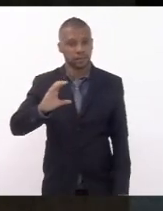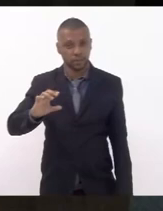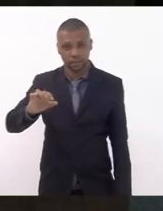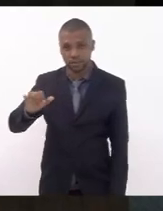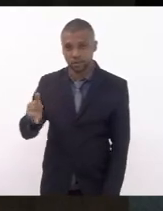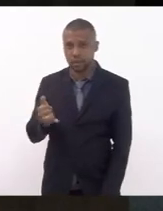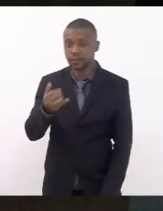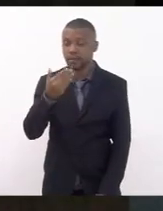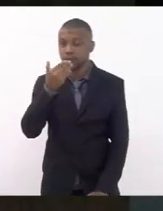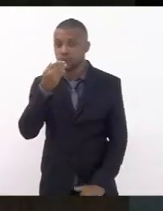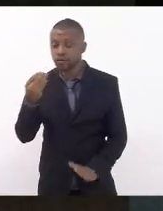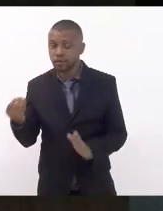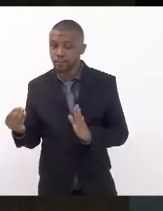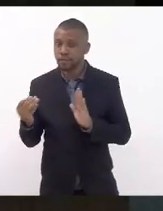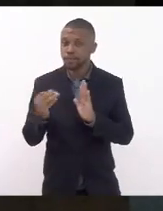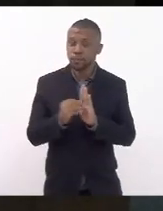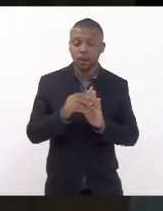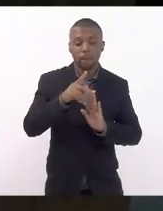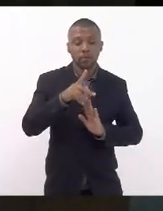colocou o projeto de lei